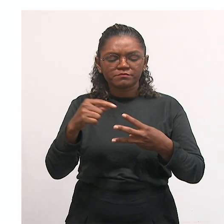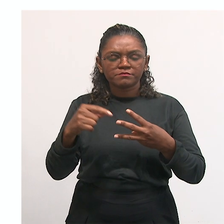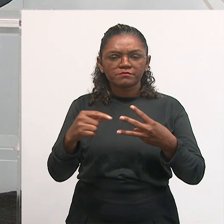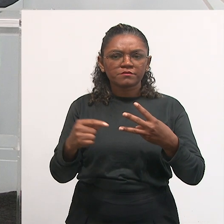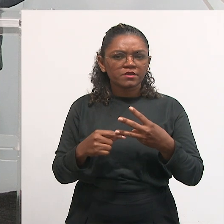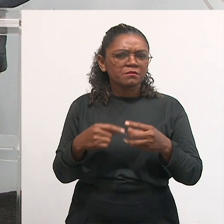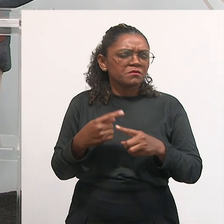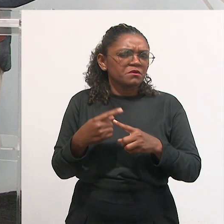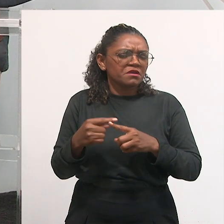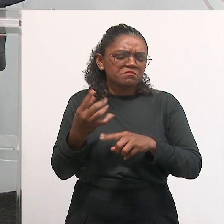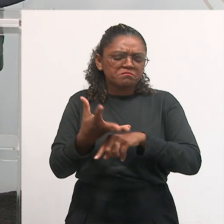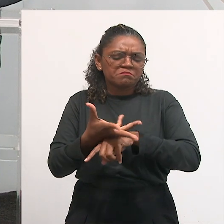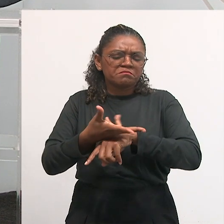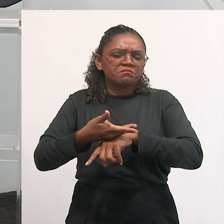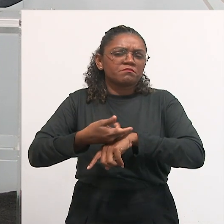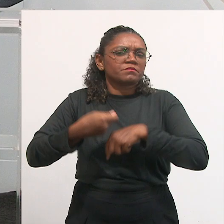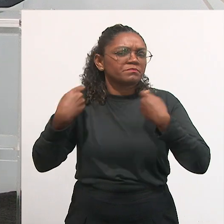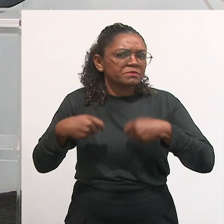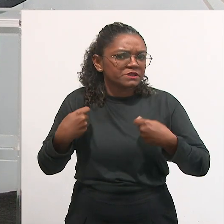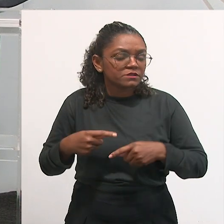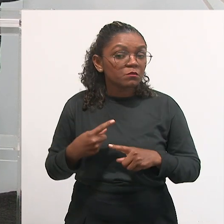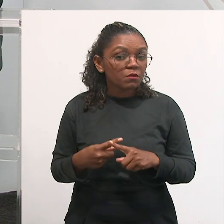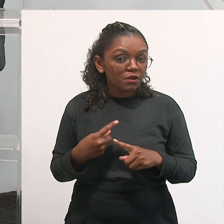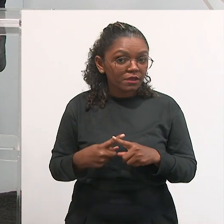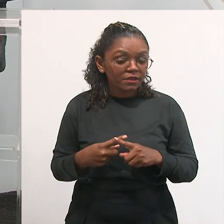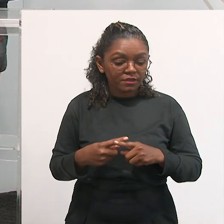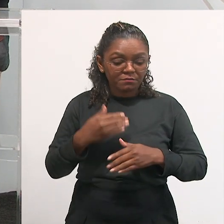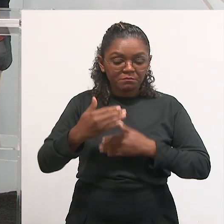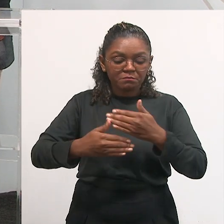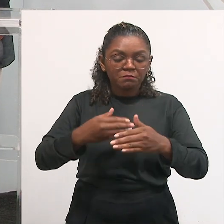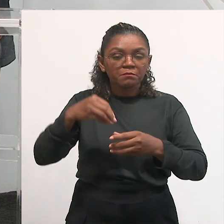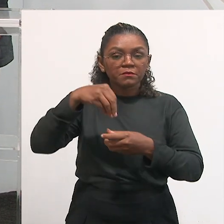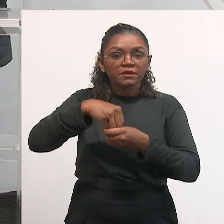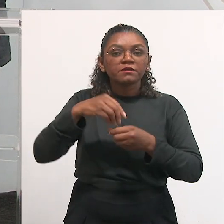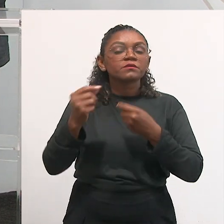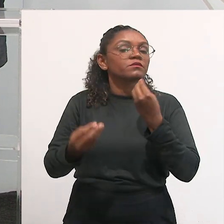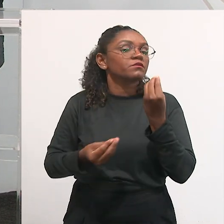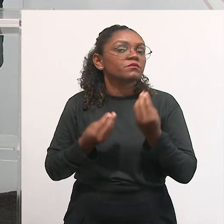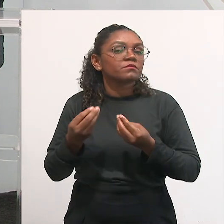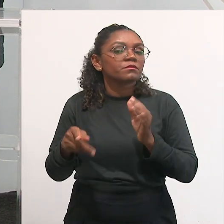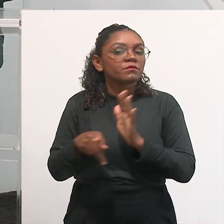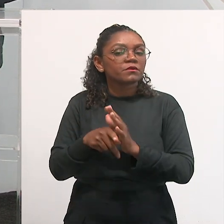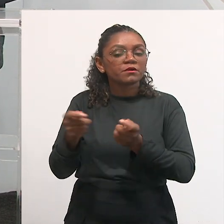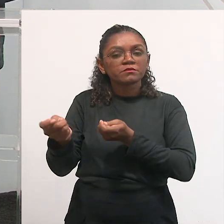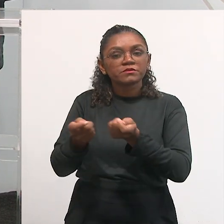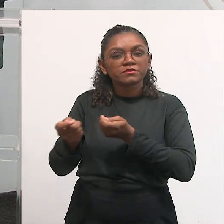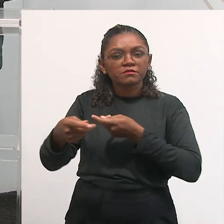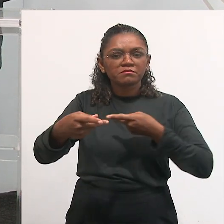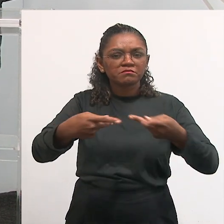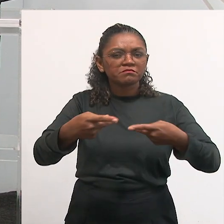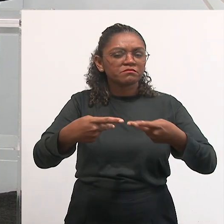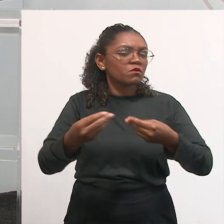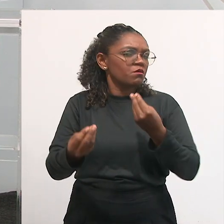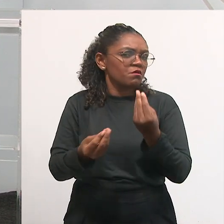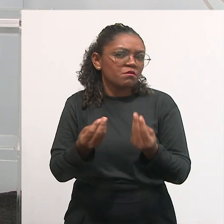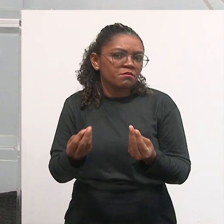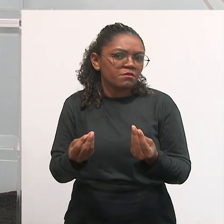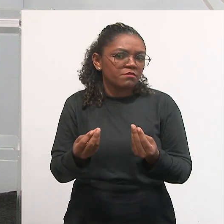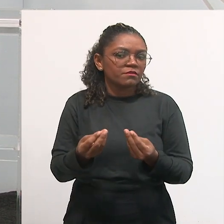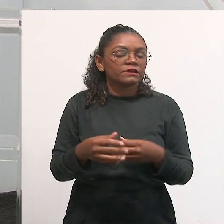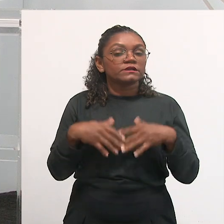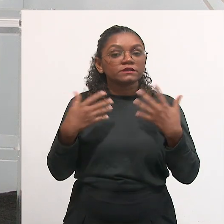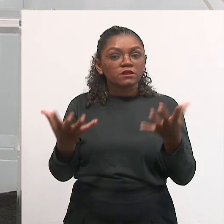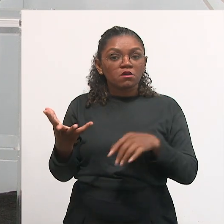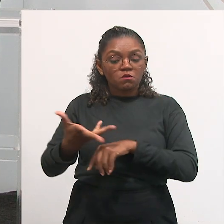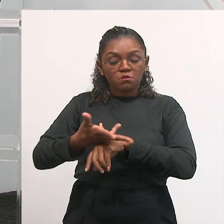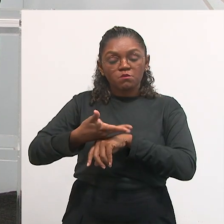ter qualidade dentro de um processo que envolve a gestão de projetos? A qualidade, ela é difícil